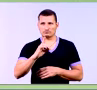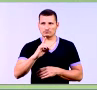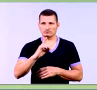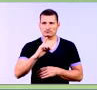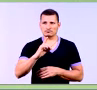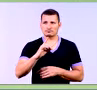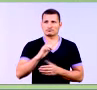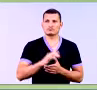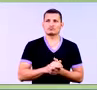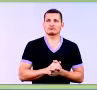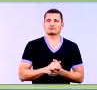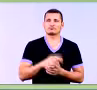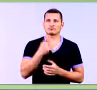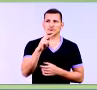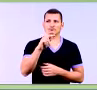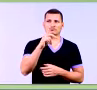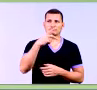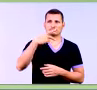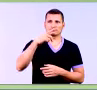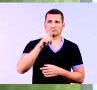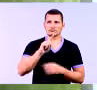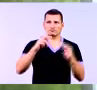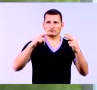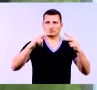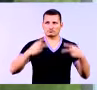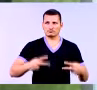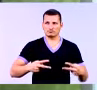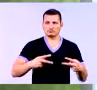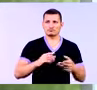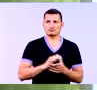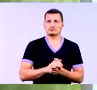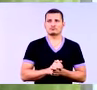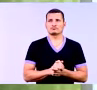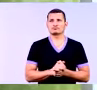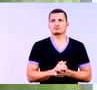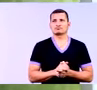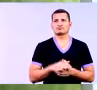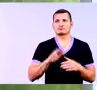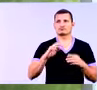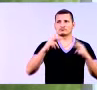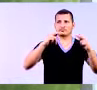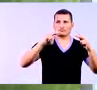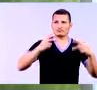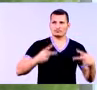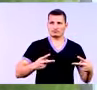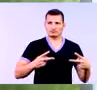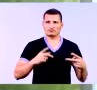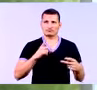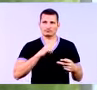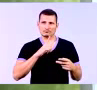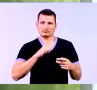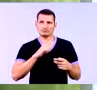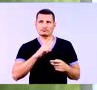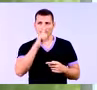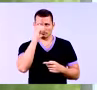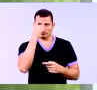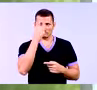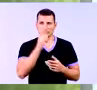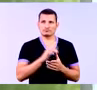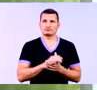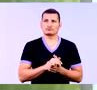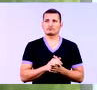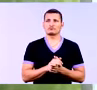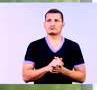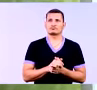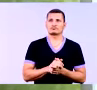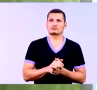principal da sua página HTML. Considerem que a página HTML vai estar criada com